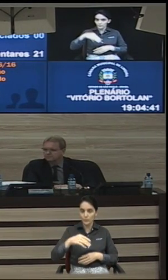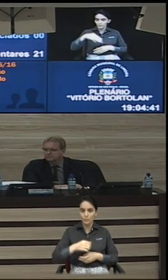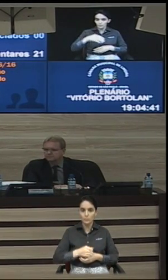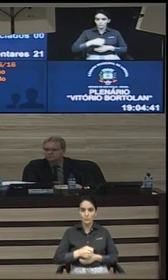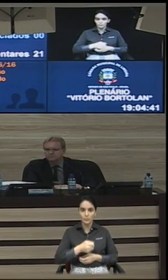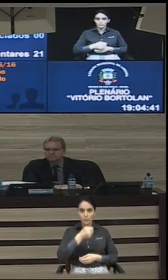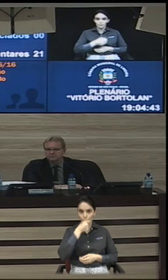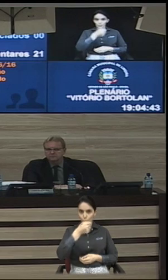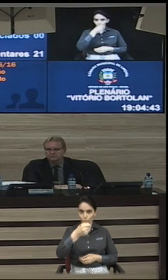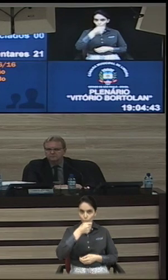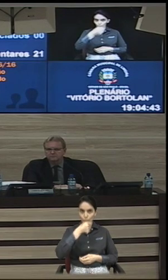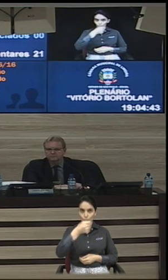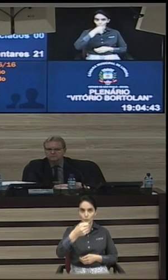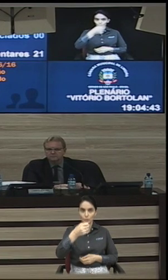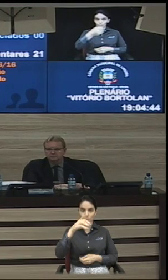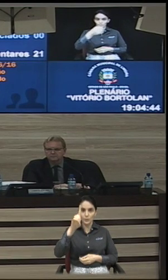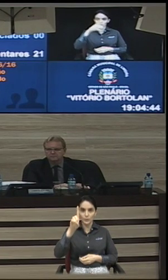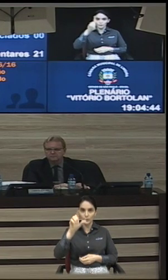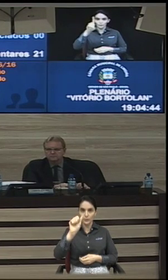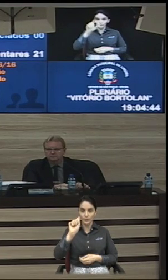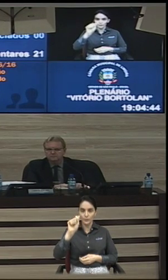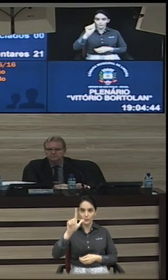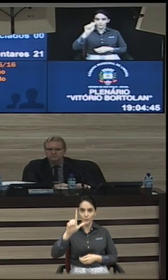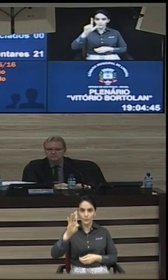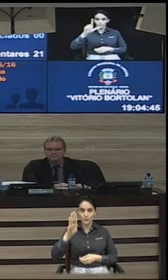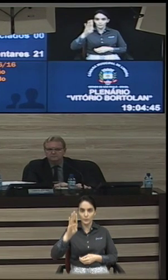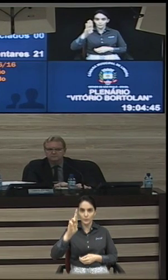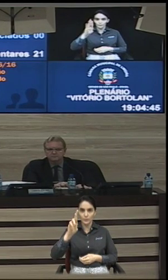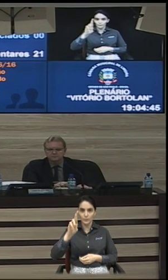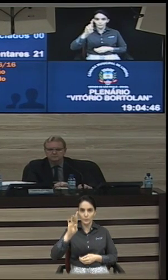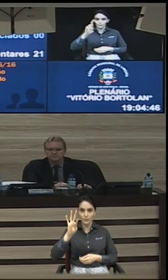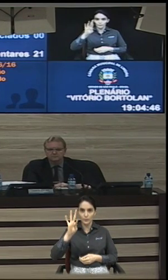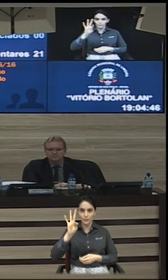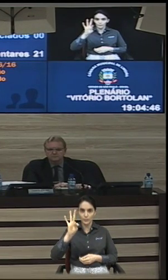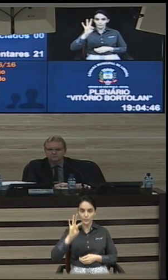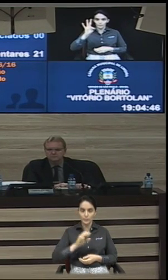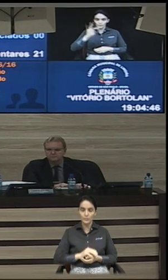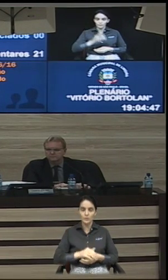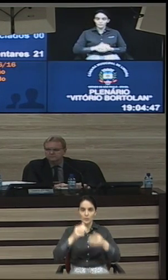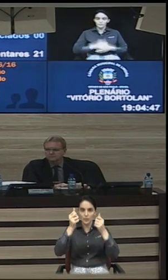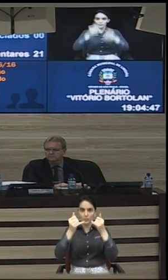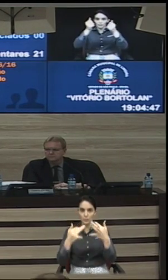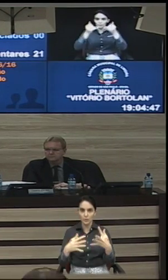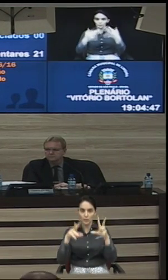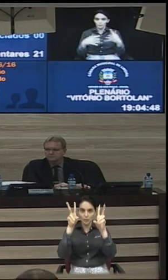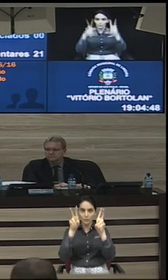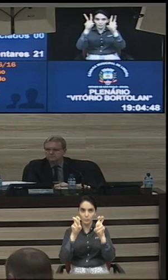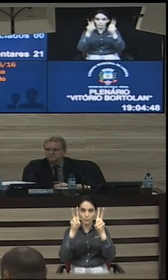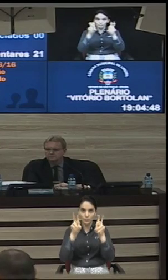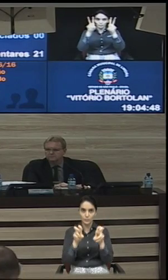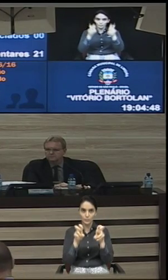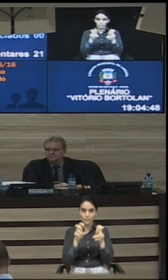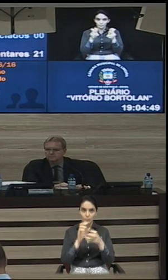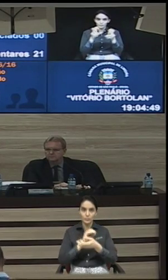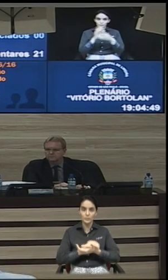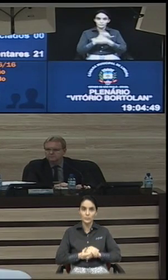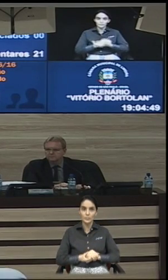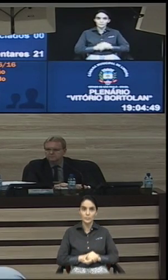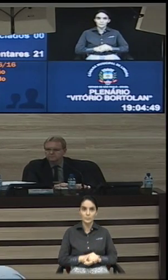jornalista Dalbert Gonçalves para discorrer sobre o assunto, sobre